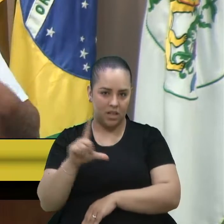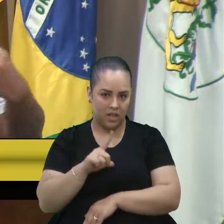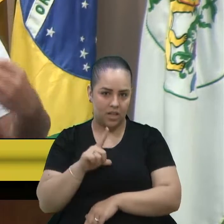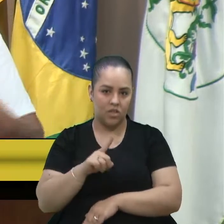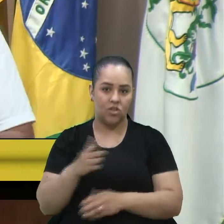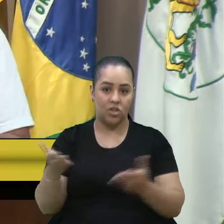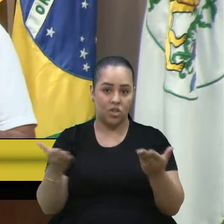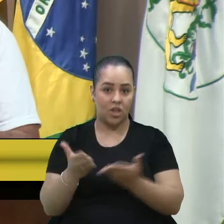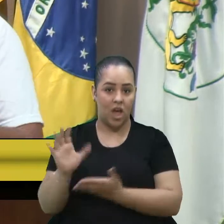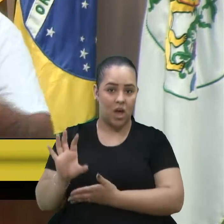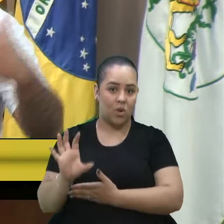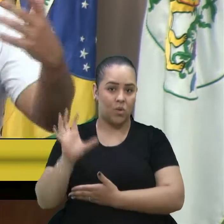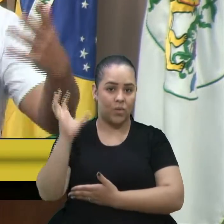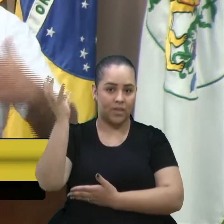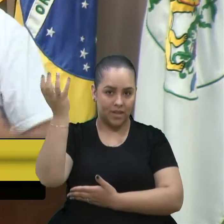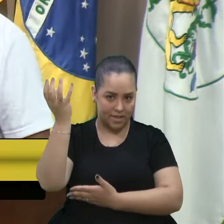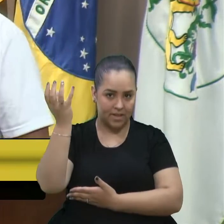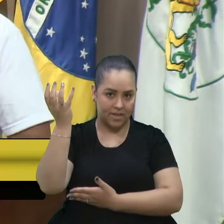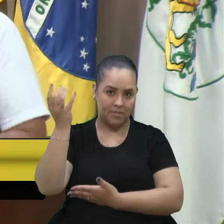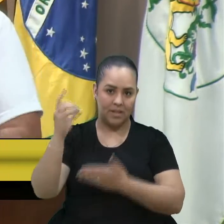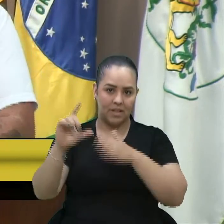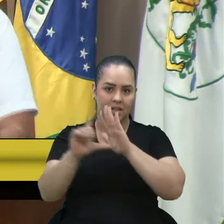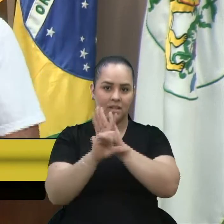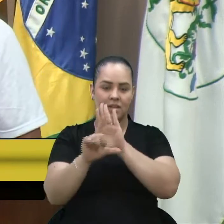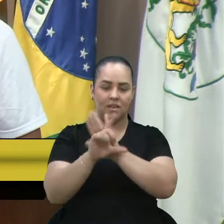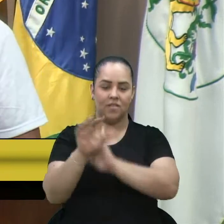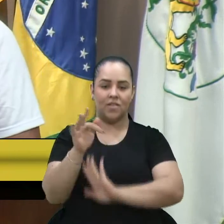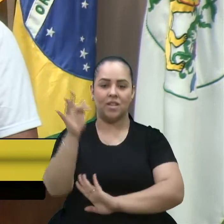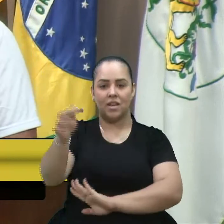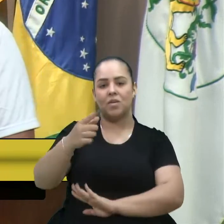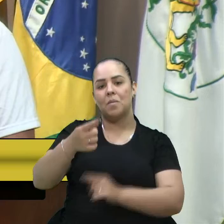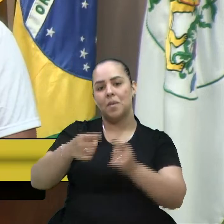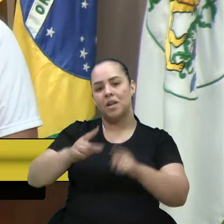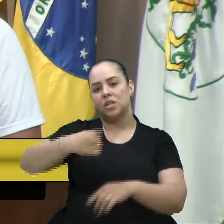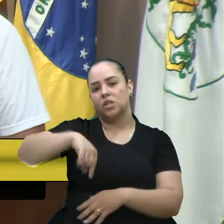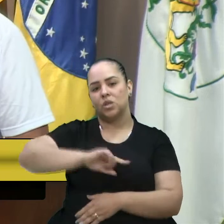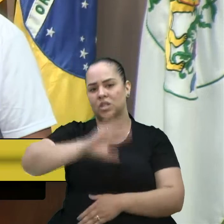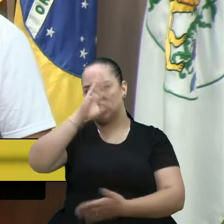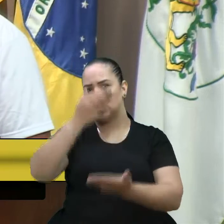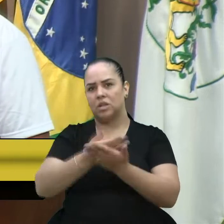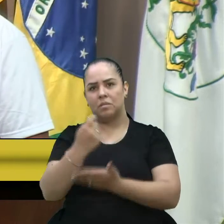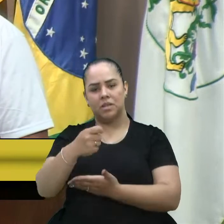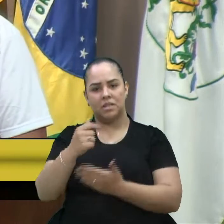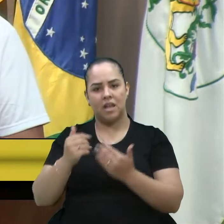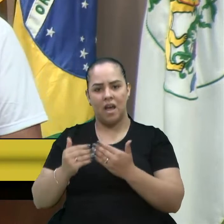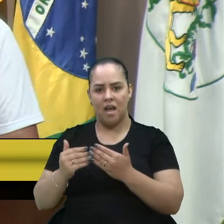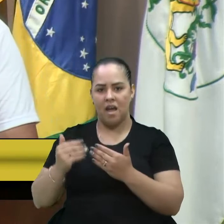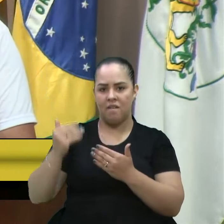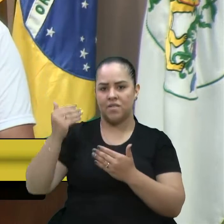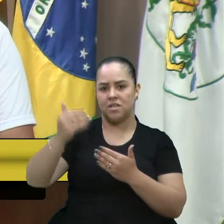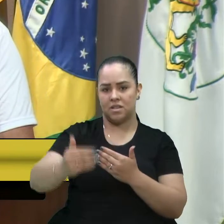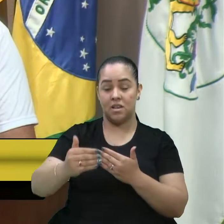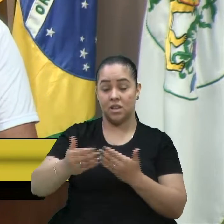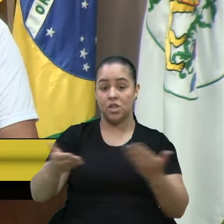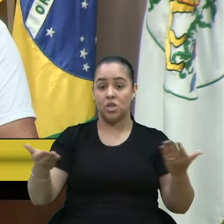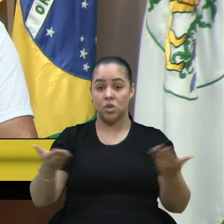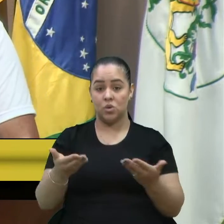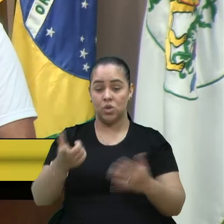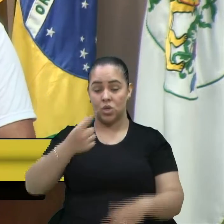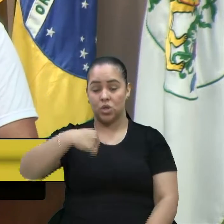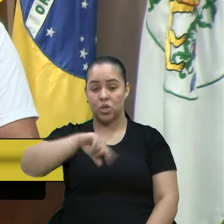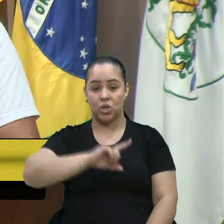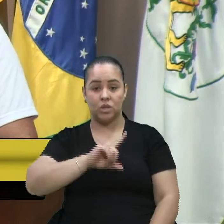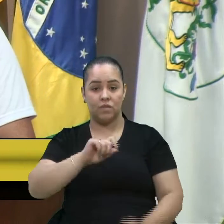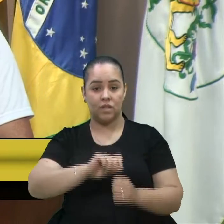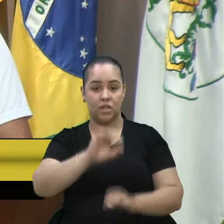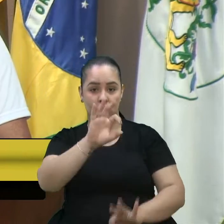já pelas leis federais, mas a gente entende que há de se avançar, e estamos protocolando hoje um